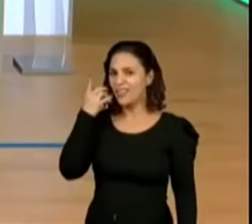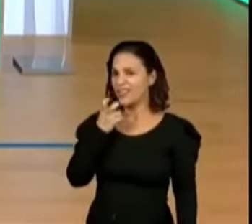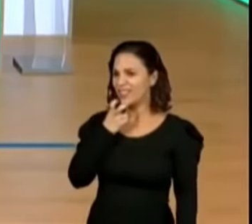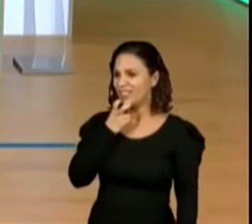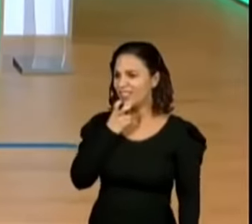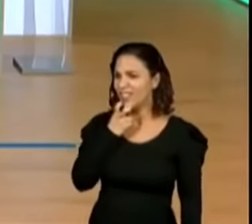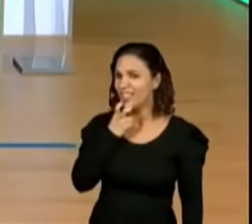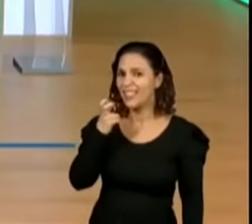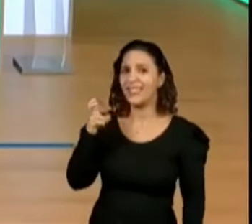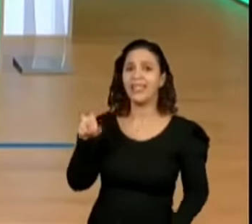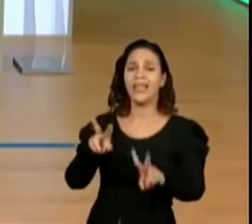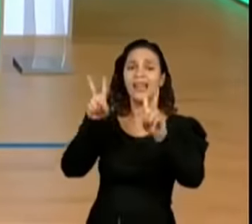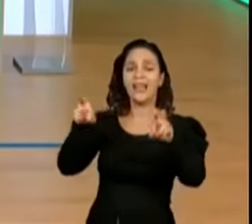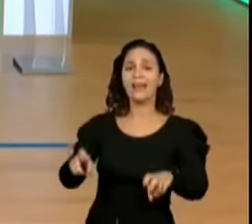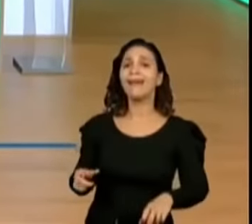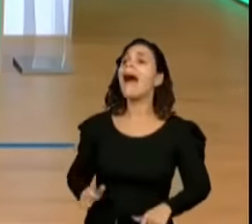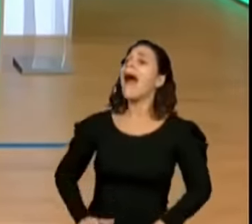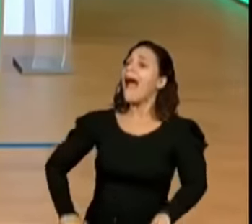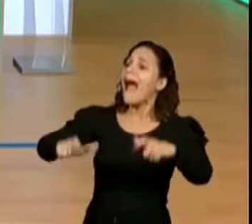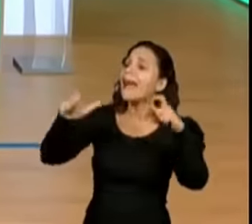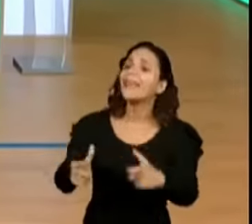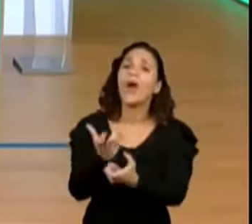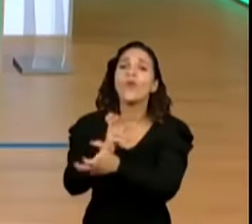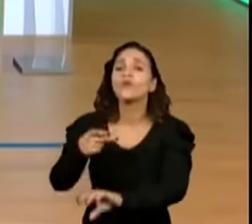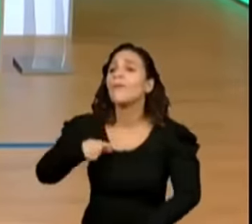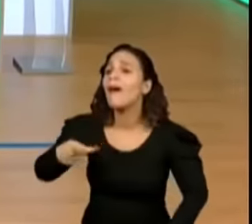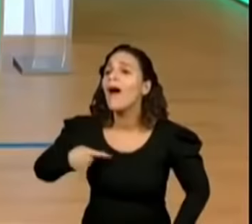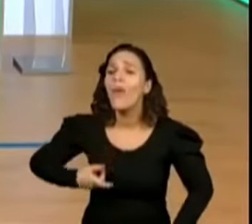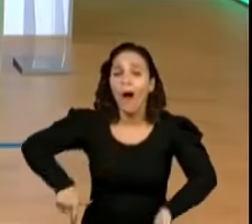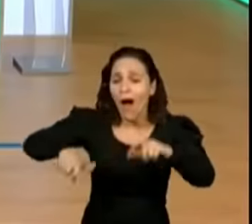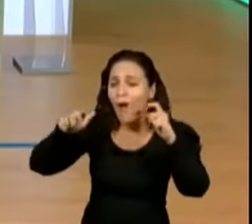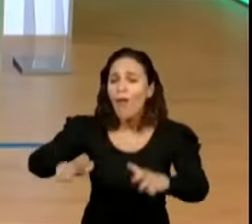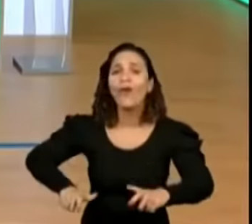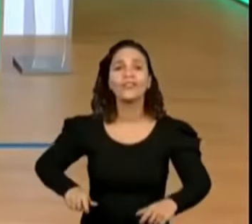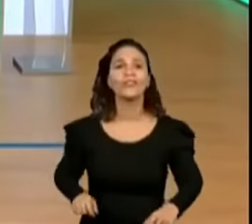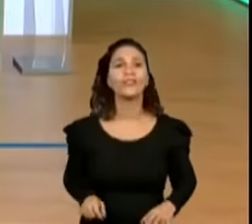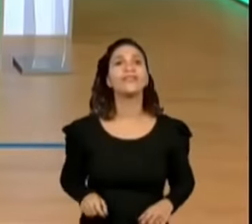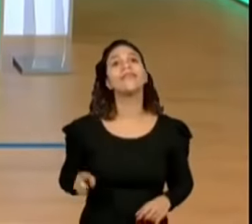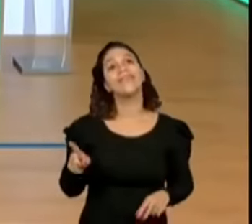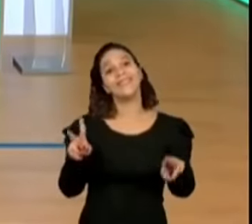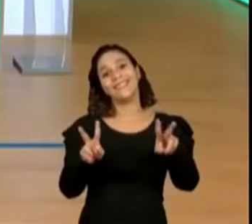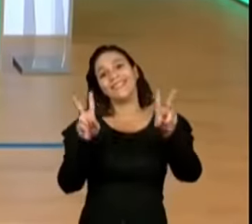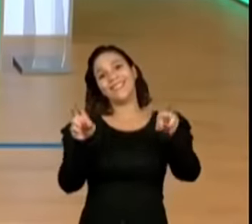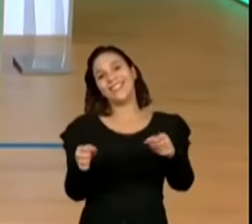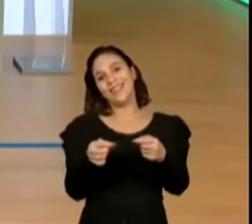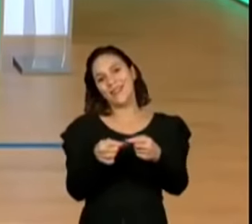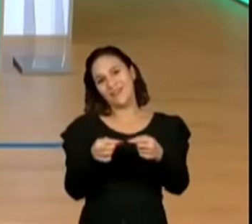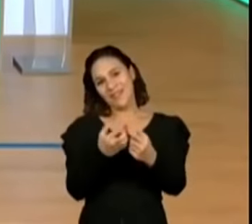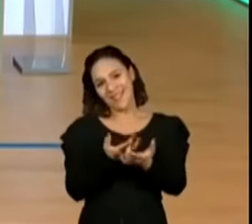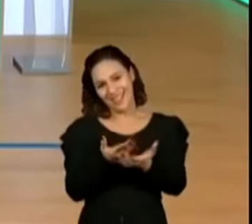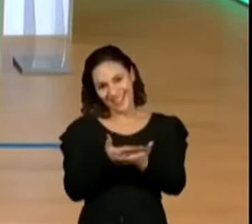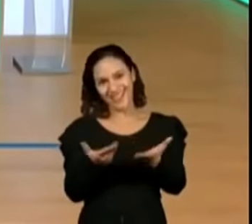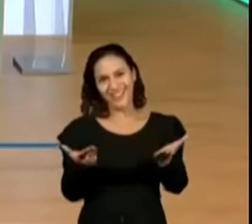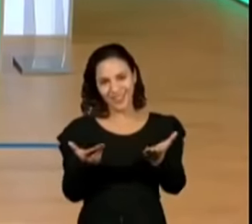o título da nossa aula. Cadê meus ossos? Cadê meus ossos? É esse o título. Isso mesmo, pro.